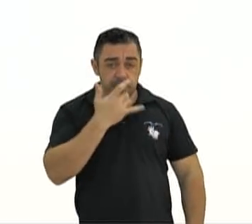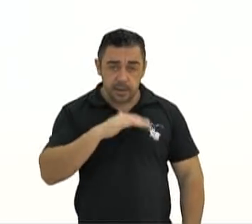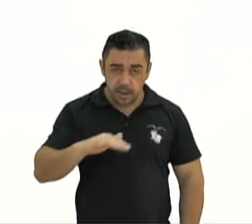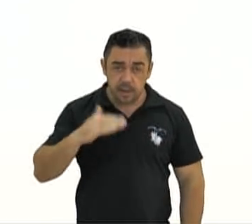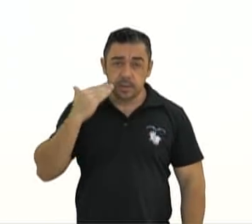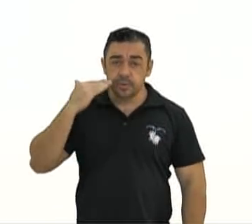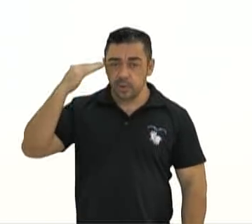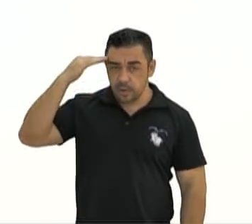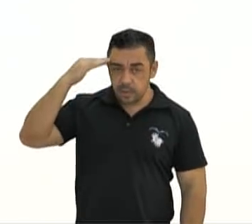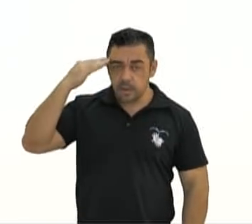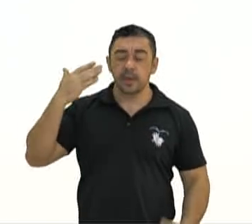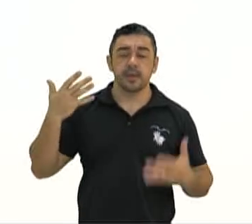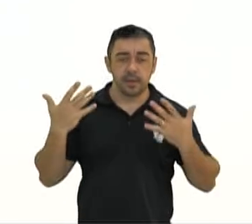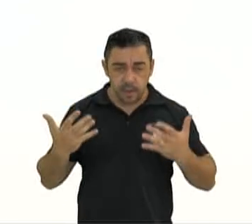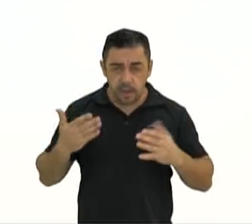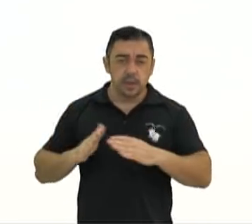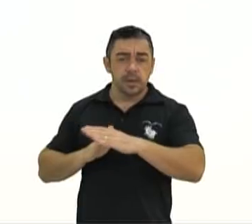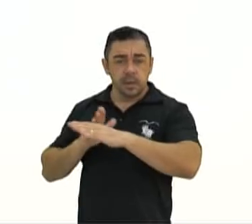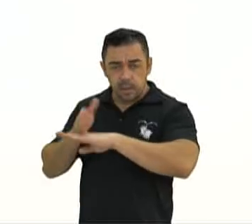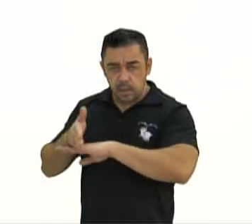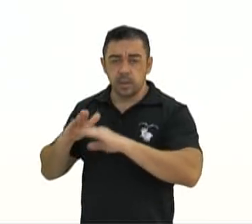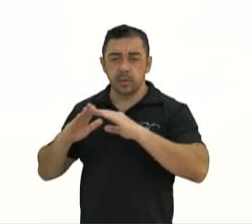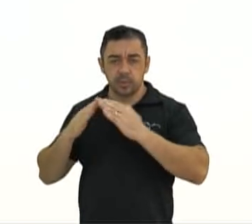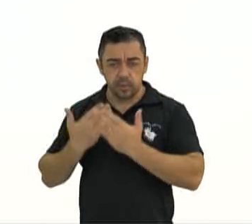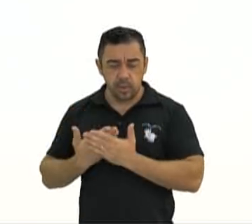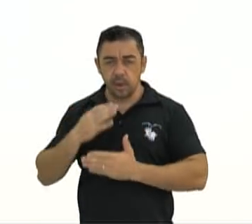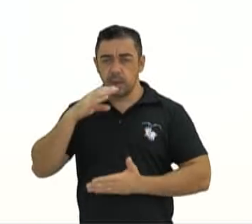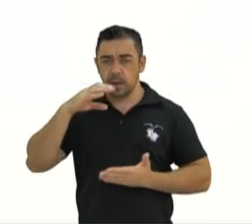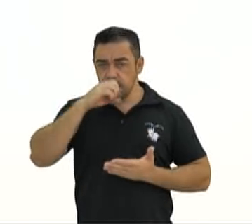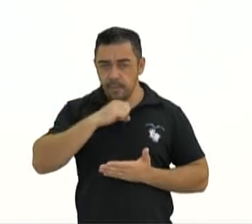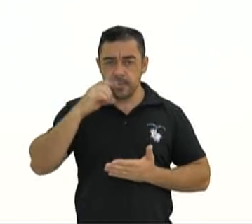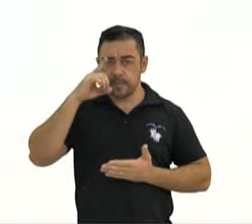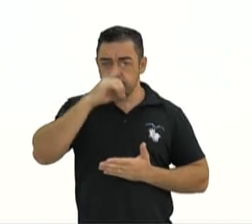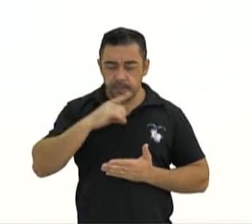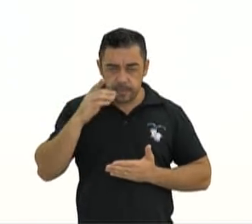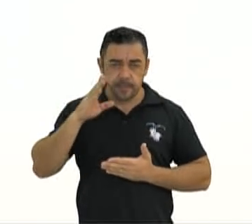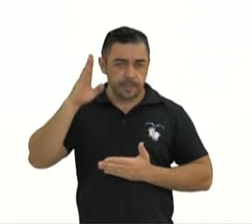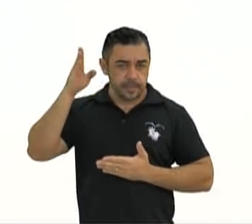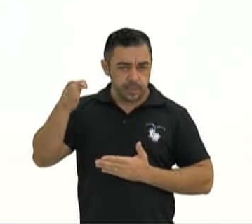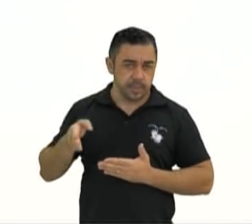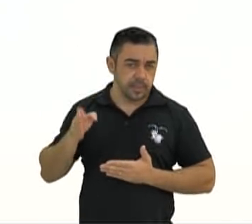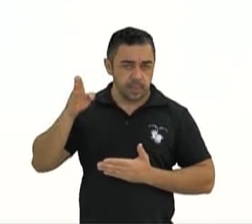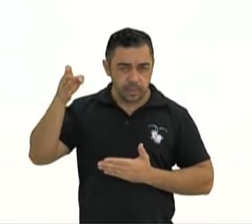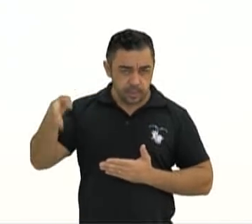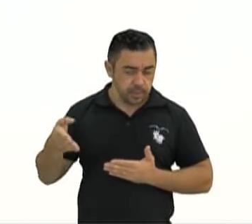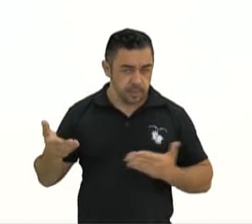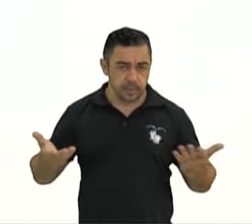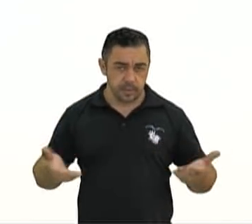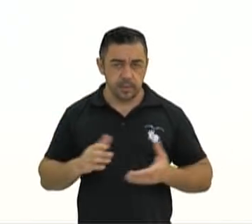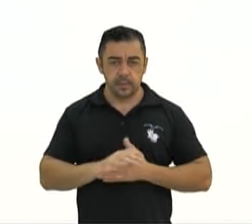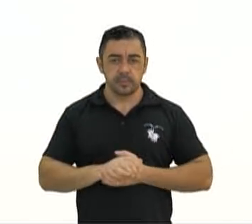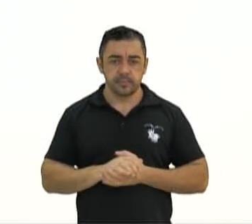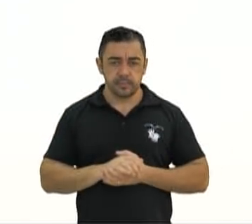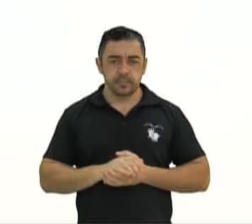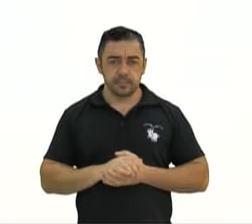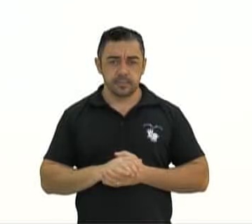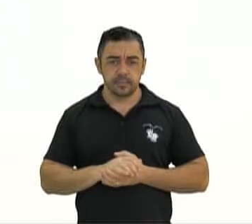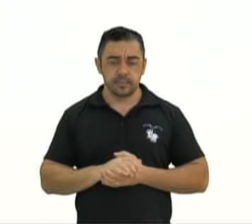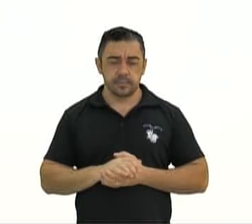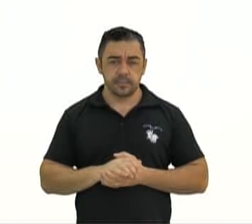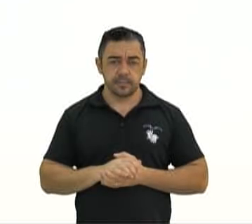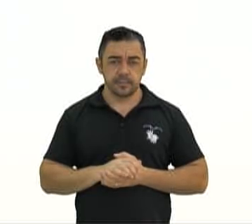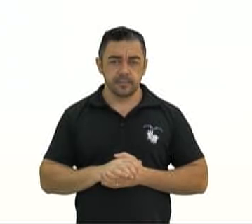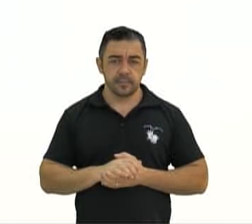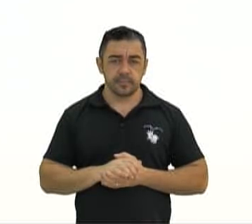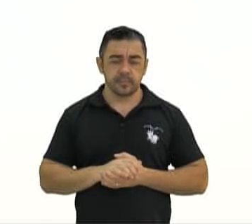e adolescentes frequentariam esse espaço da escola, frequentariam ou não o espaço escolar de forma